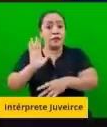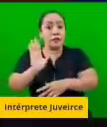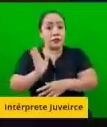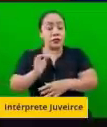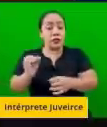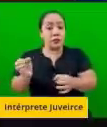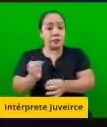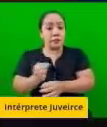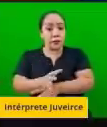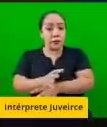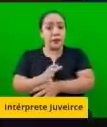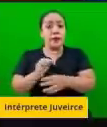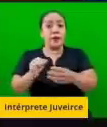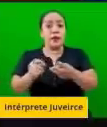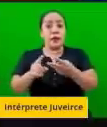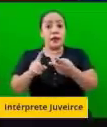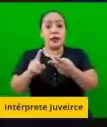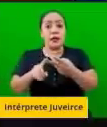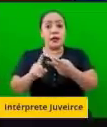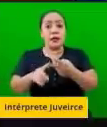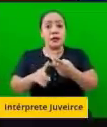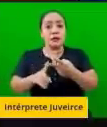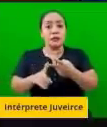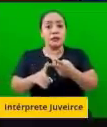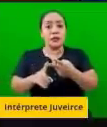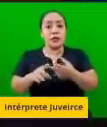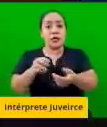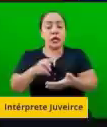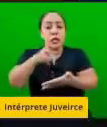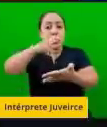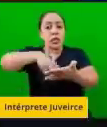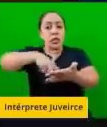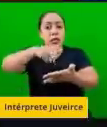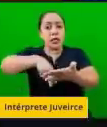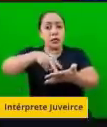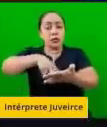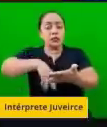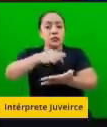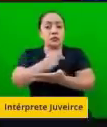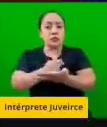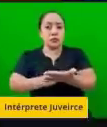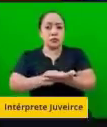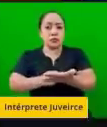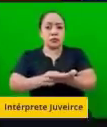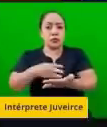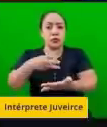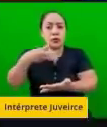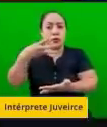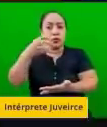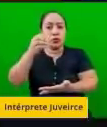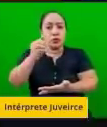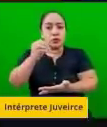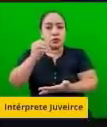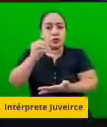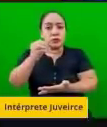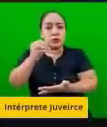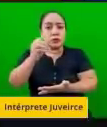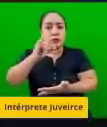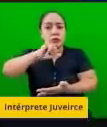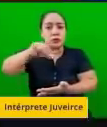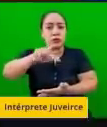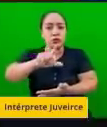se refere à leitura do texto a ser disponibilizado no dia 30/7 no blog da equipe de História, tá